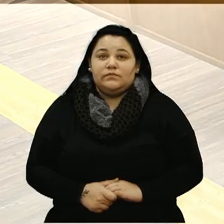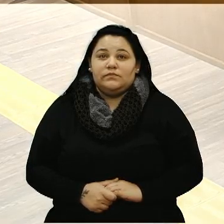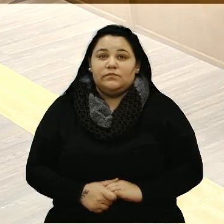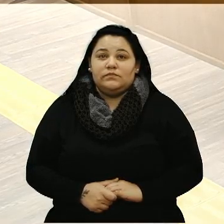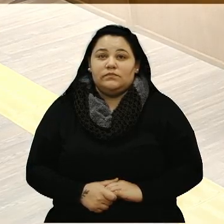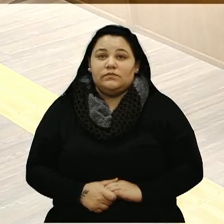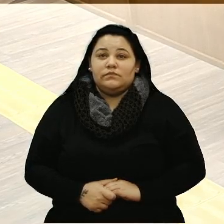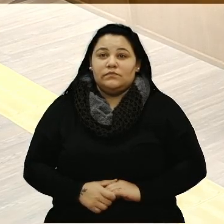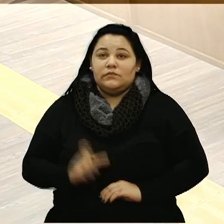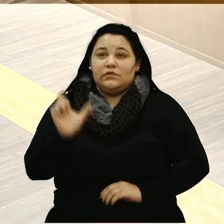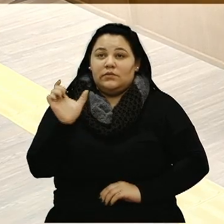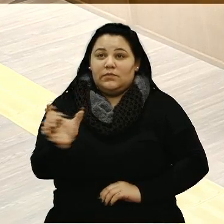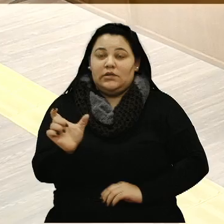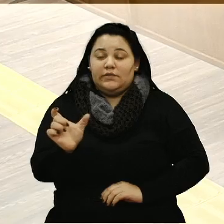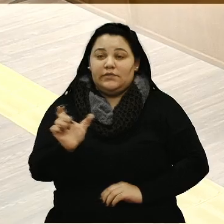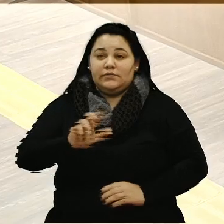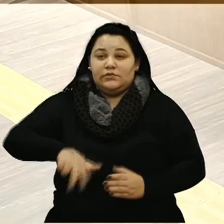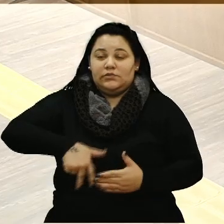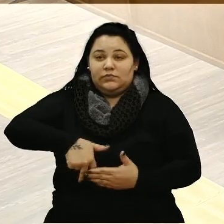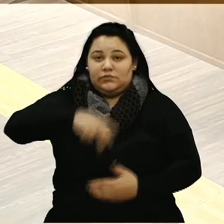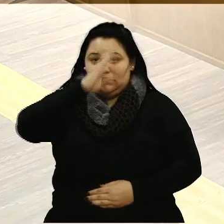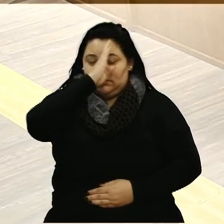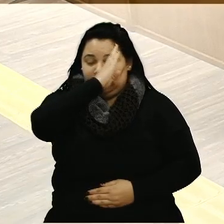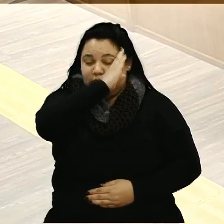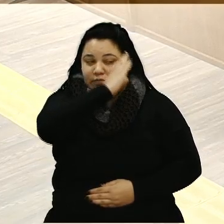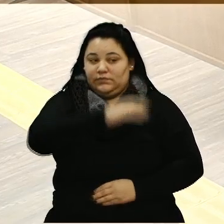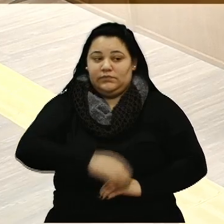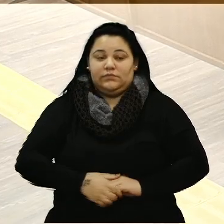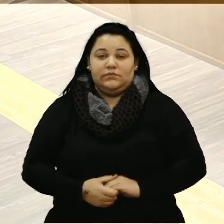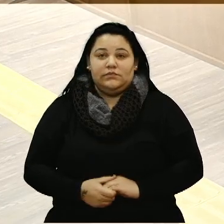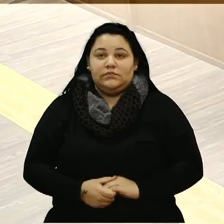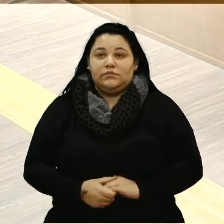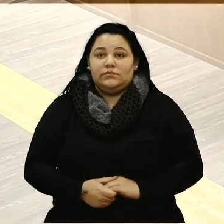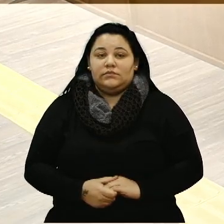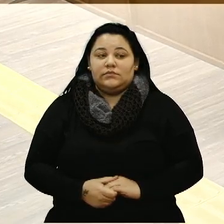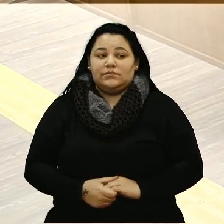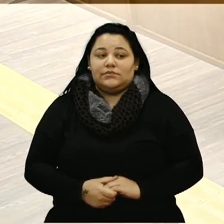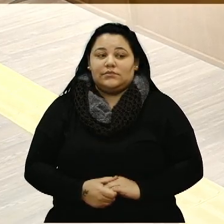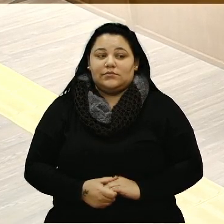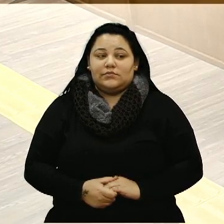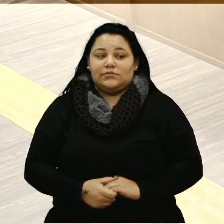Com a palavra da tribuna, vereadora Adriana Bressan.